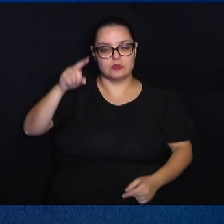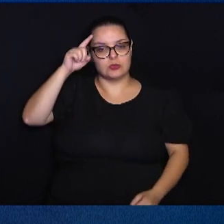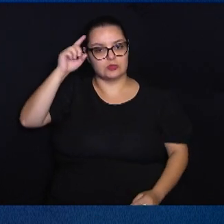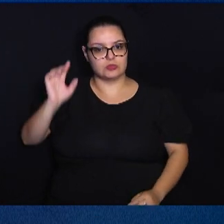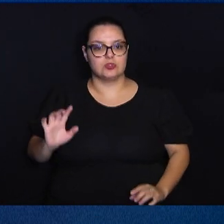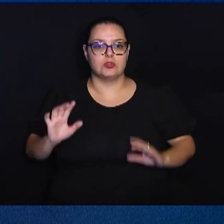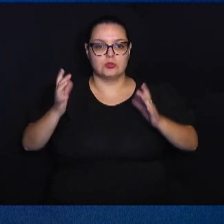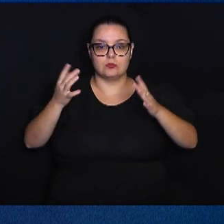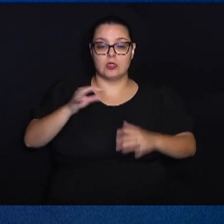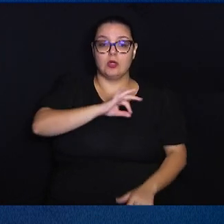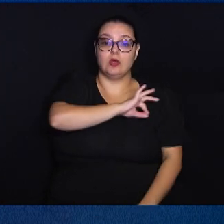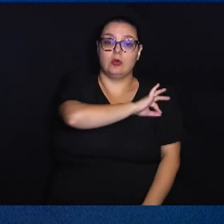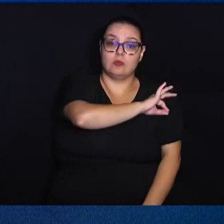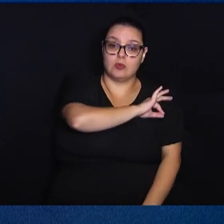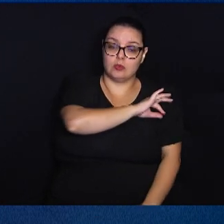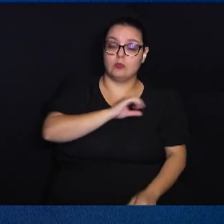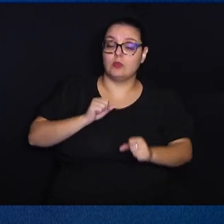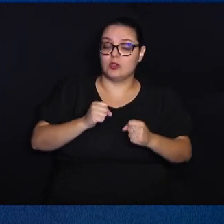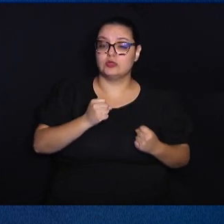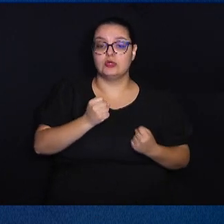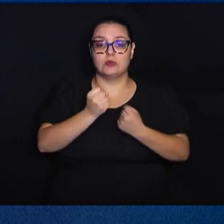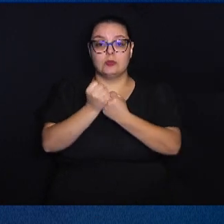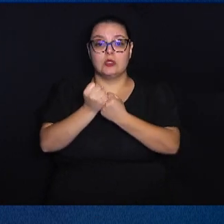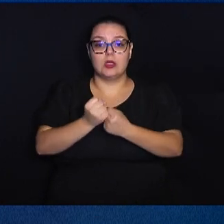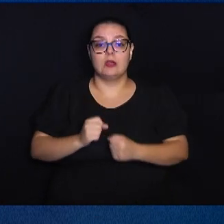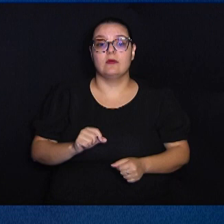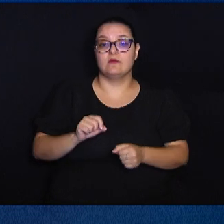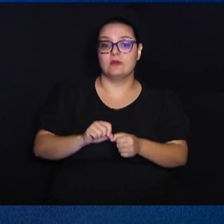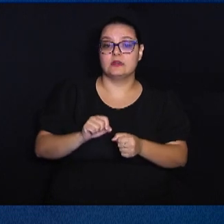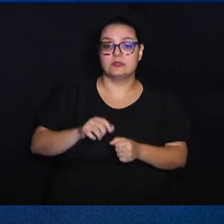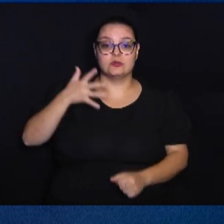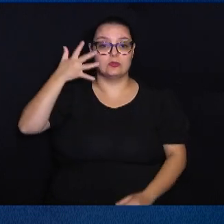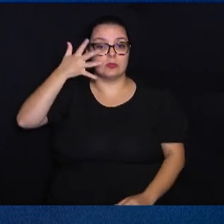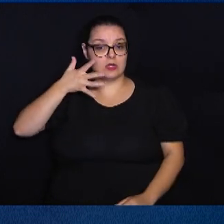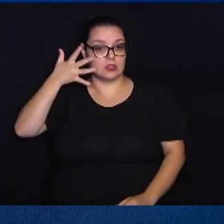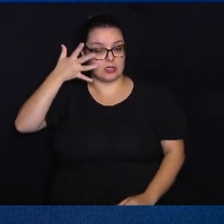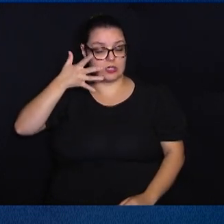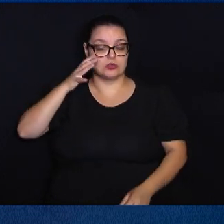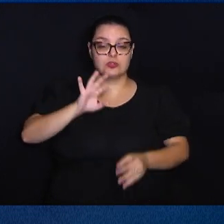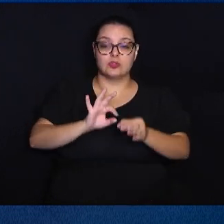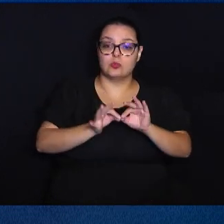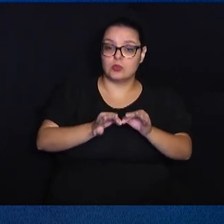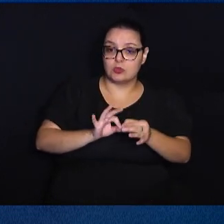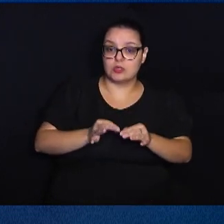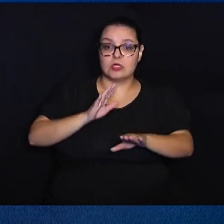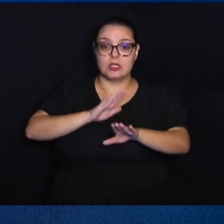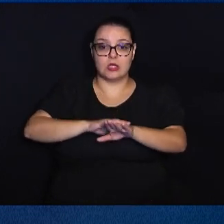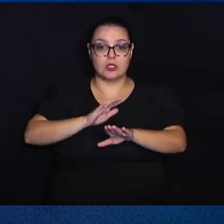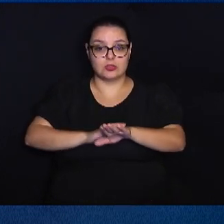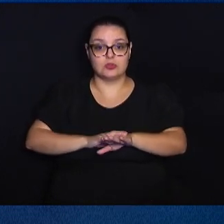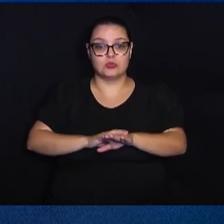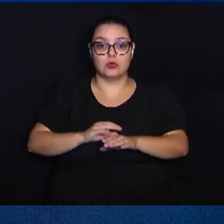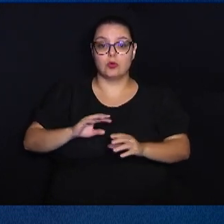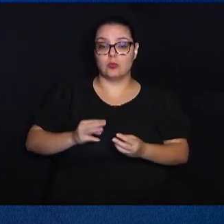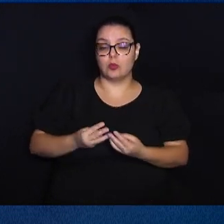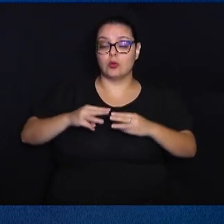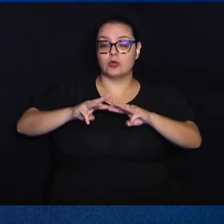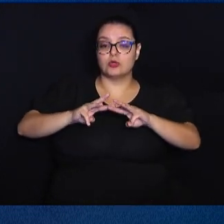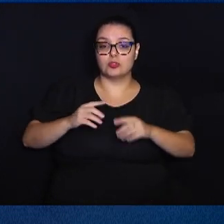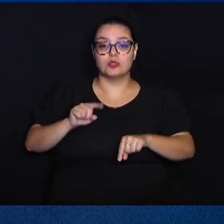muito importante porque é tradicional de muitos anos já. E cada final de semana aqui chega a passar cerca de 10 mil pessoas, que são